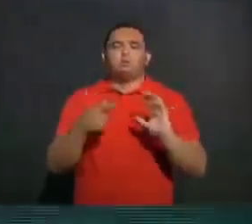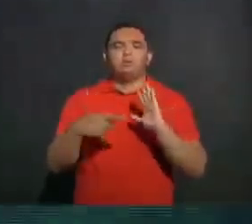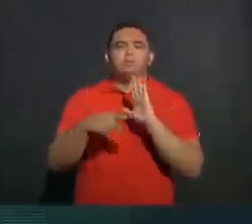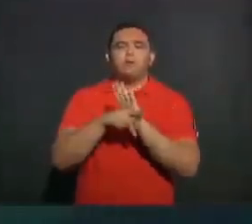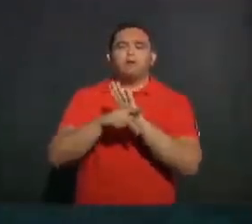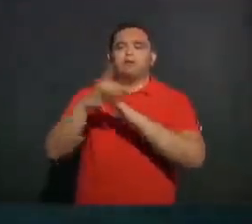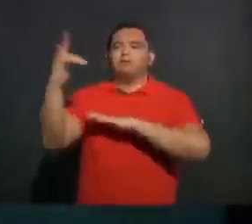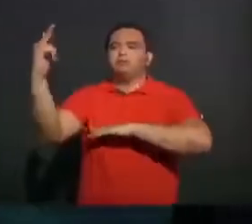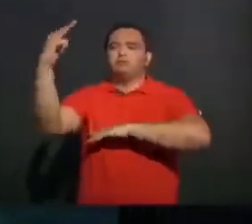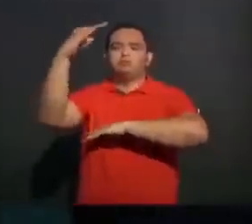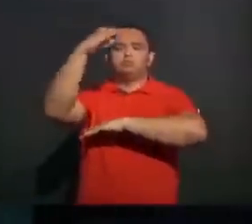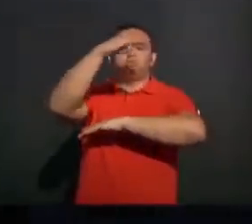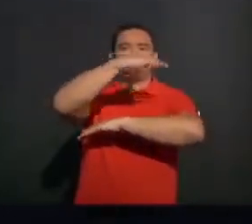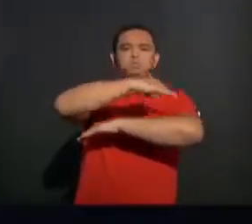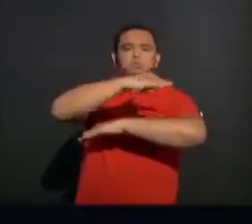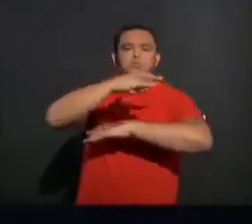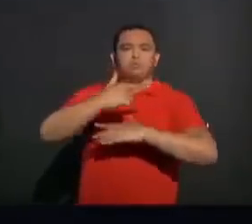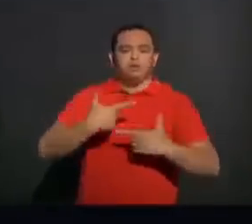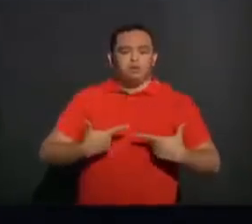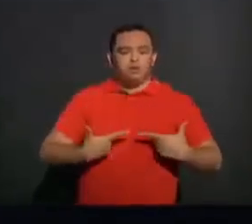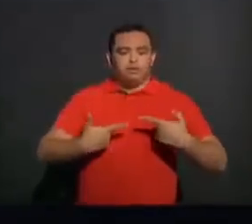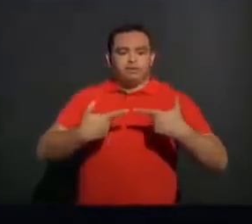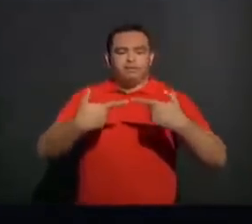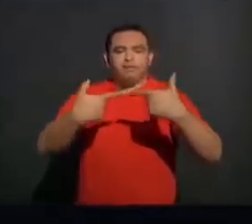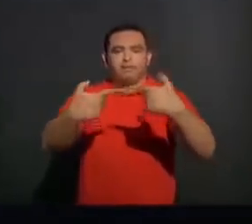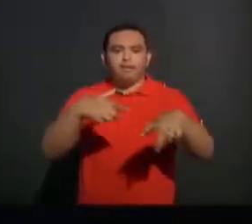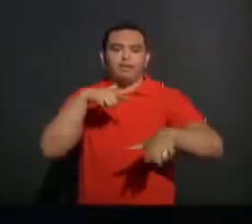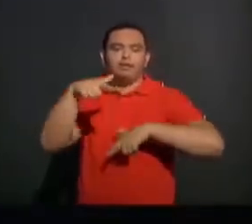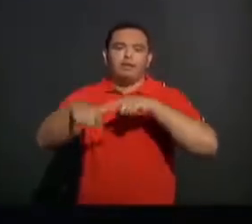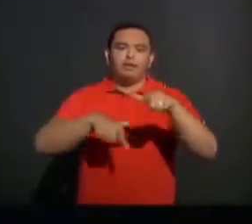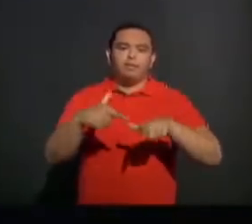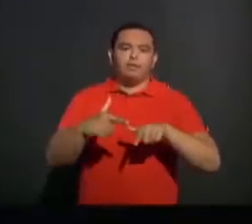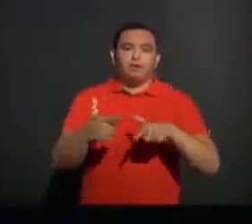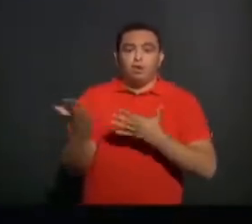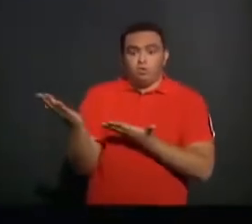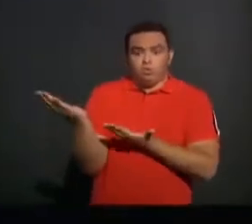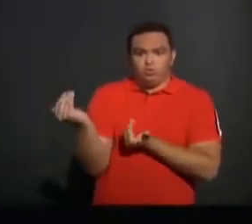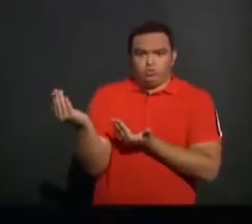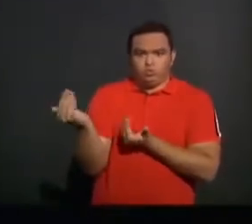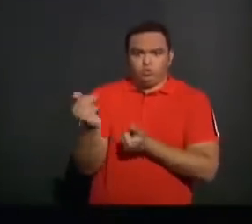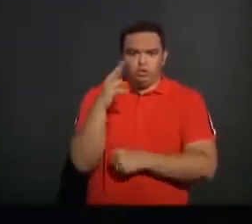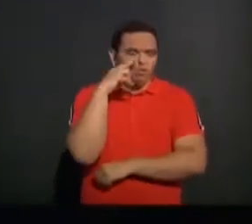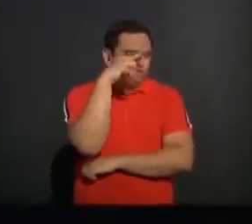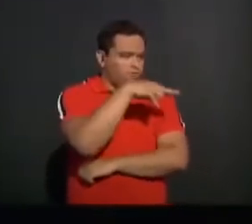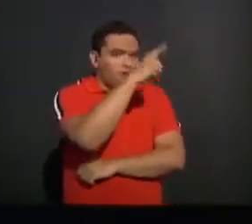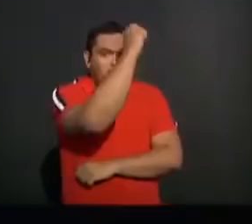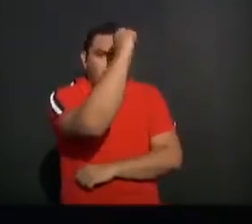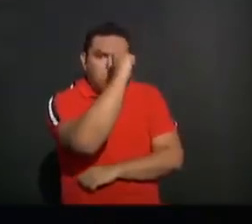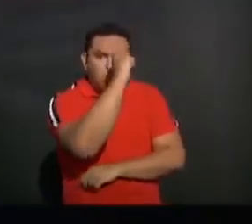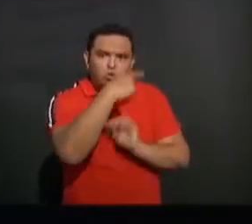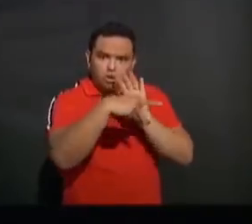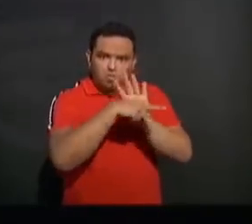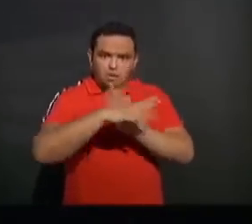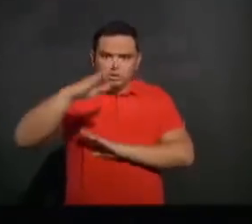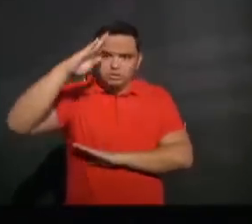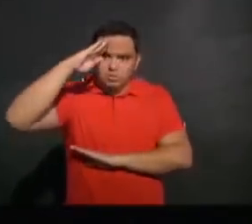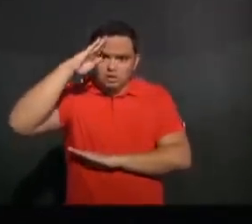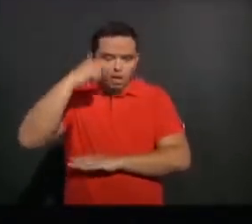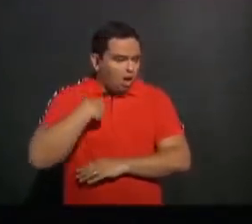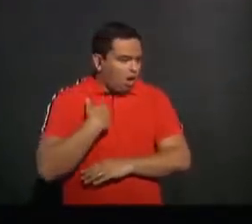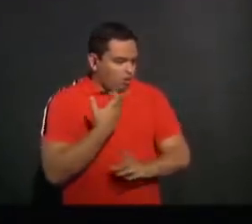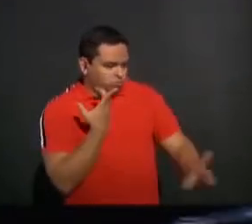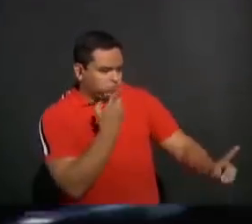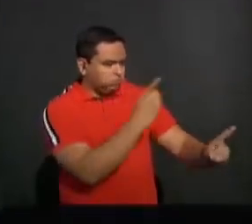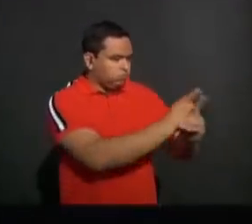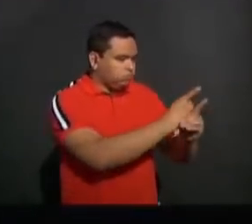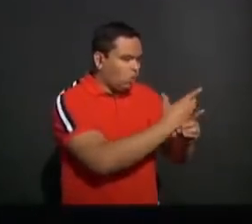da aviação. O cara serviu na guerra. E os jovens nos Estados Unidos, quando vem alguém que é militar e que serviu, eles